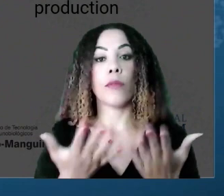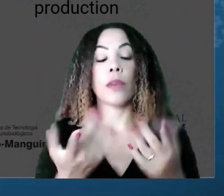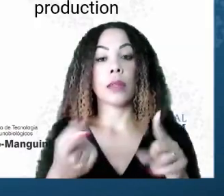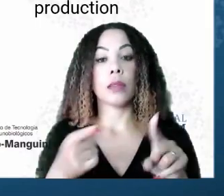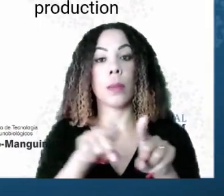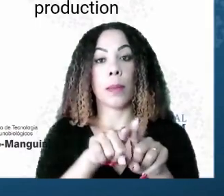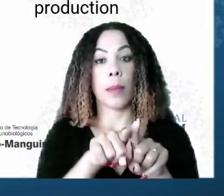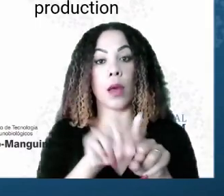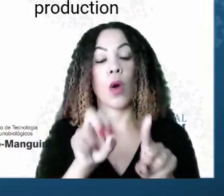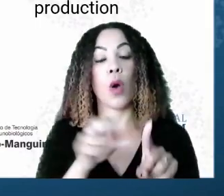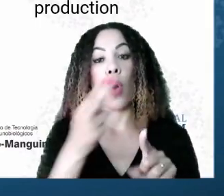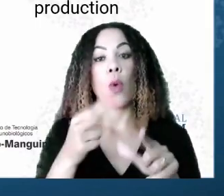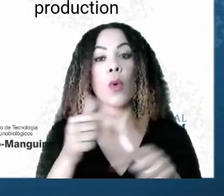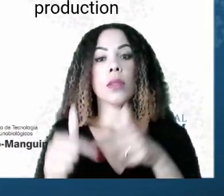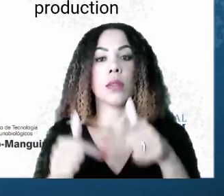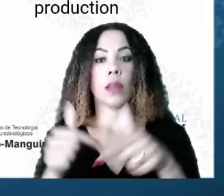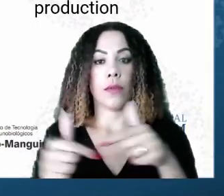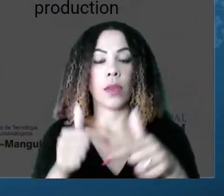em serviços,